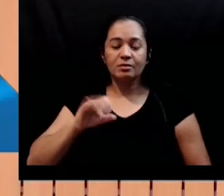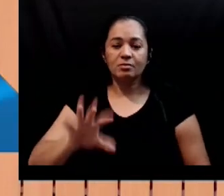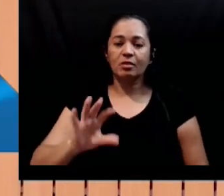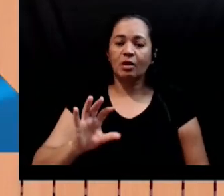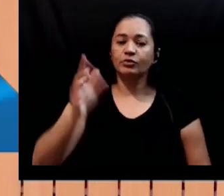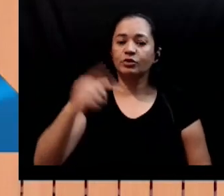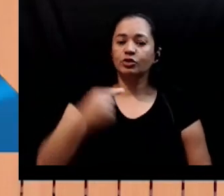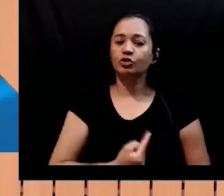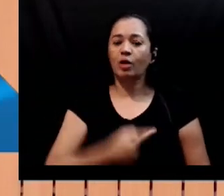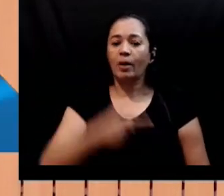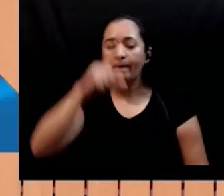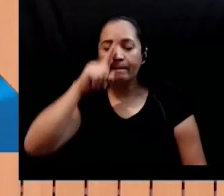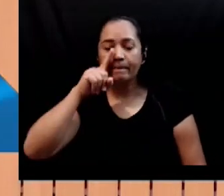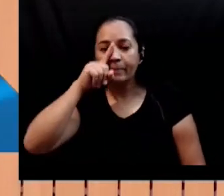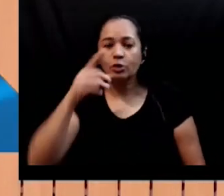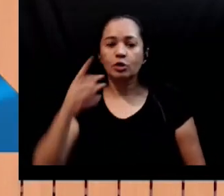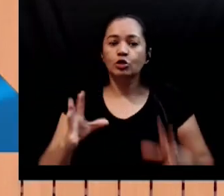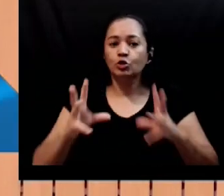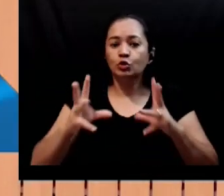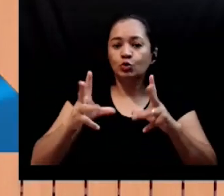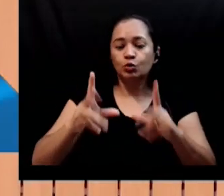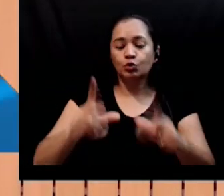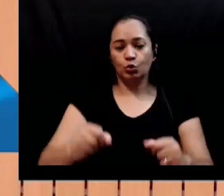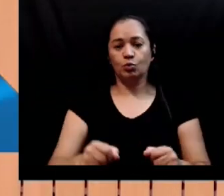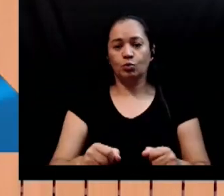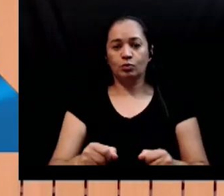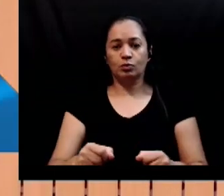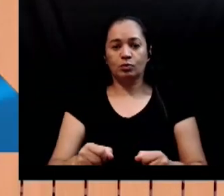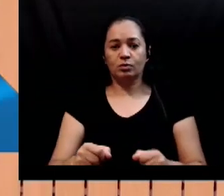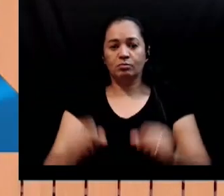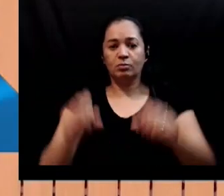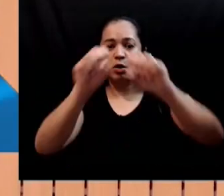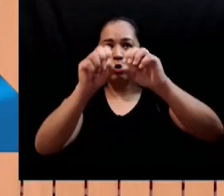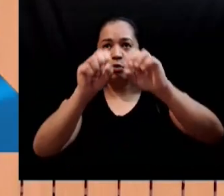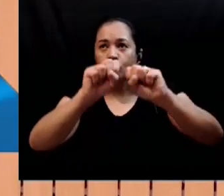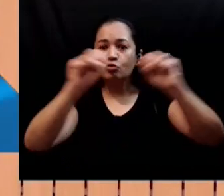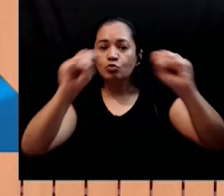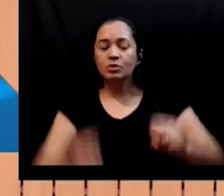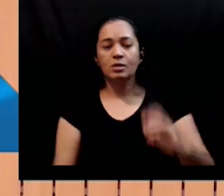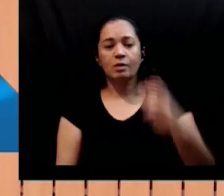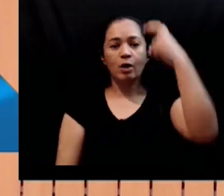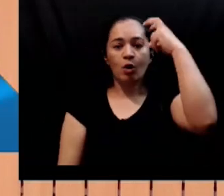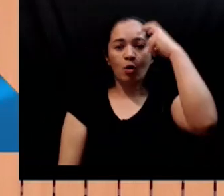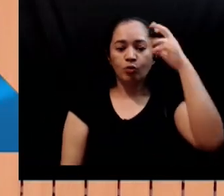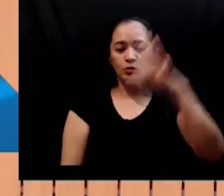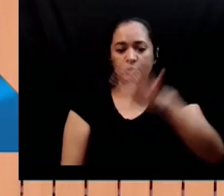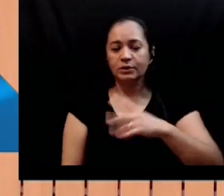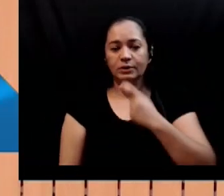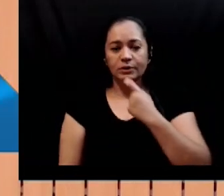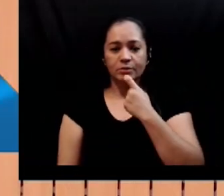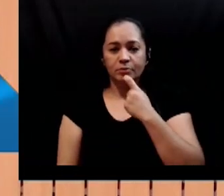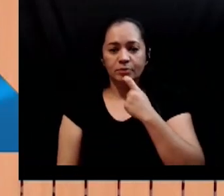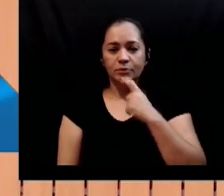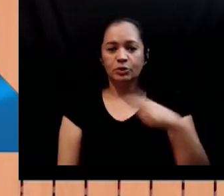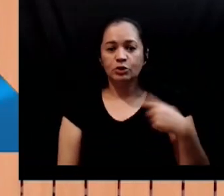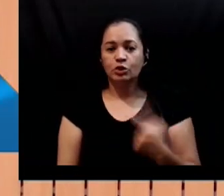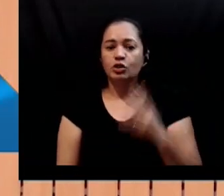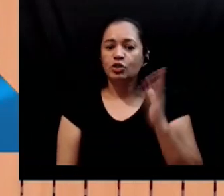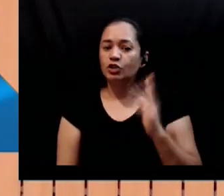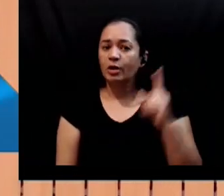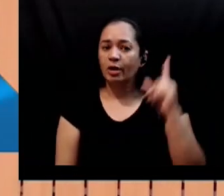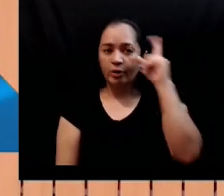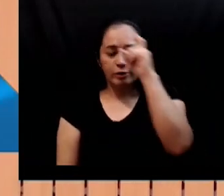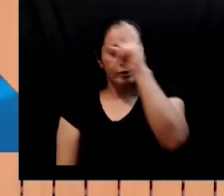risco todo o sistema cultural na cidade de Campinas. A gente já tem dificuldade de